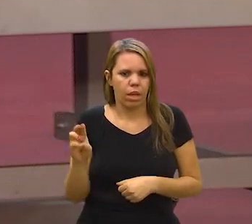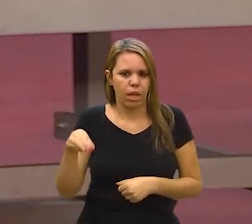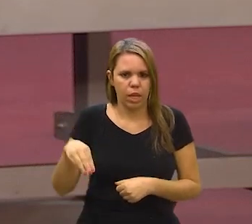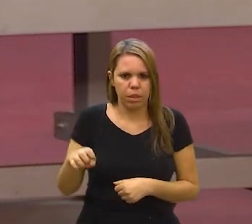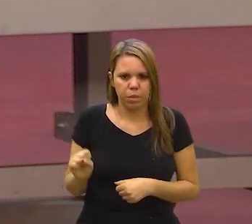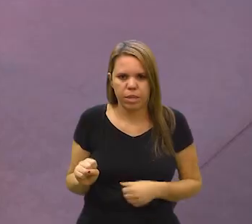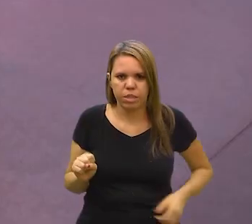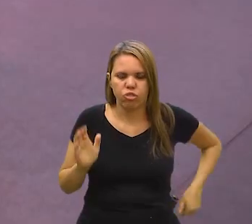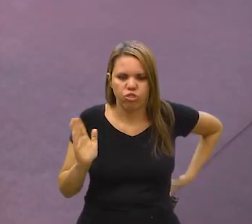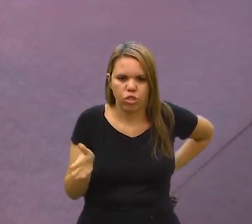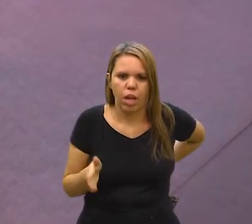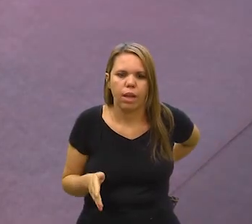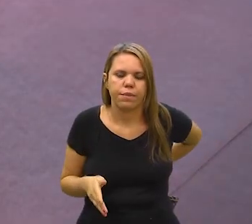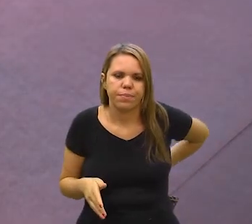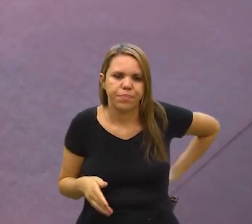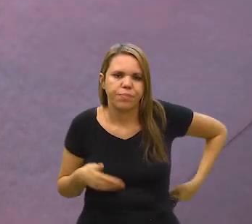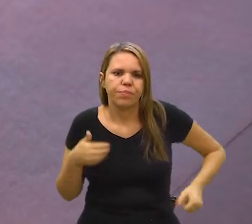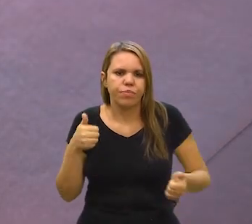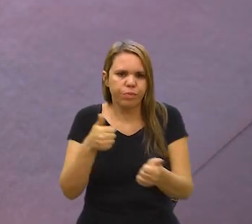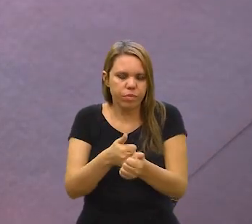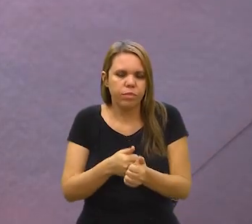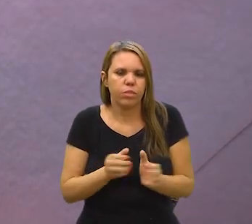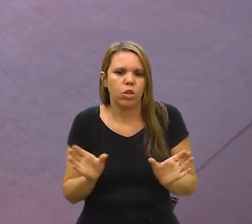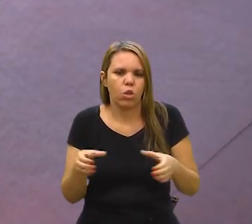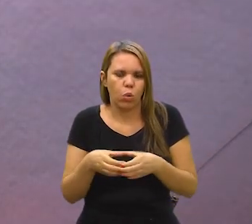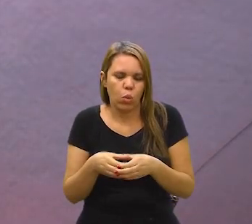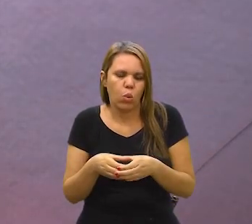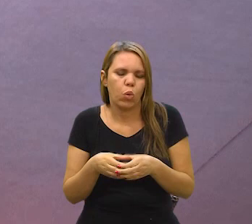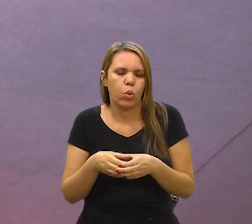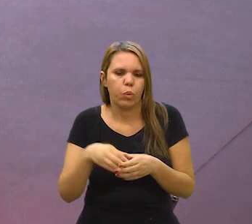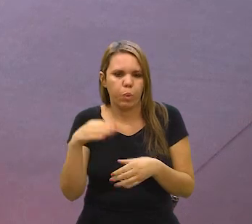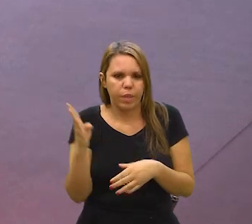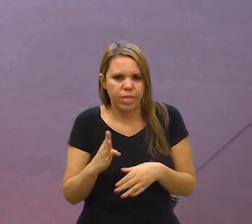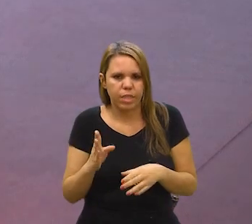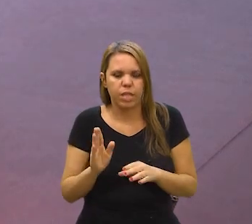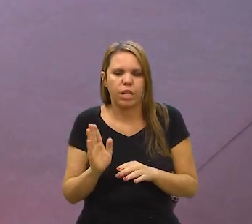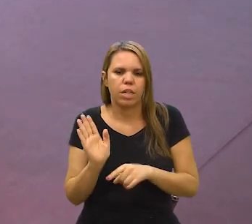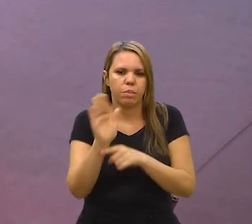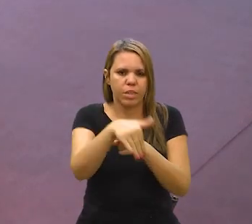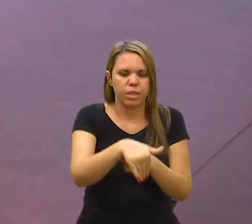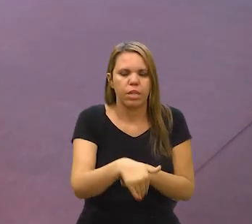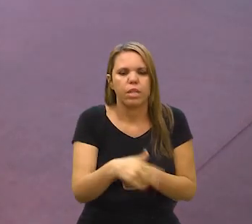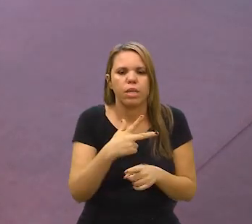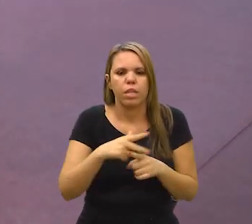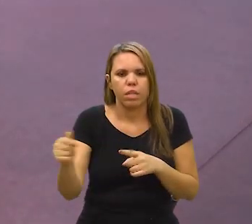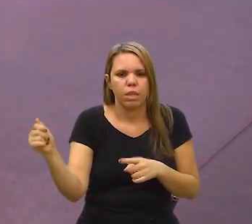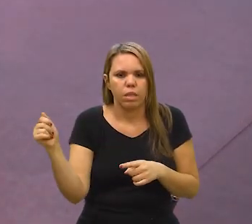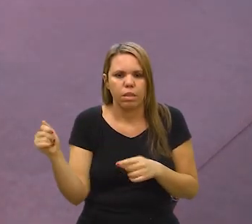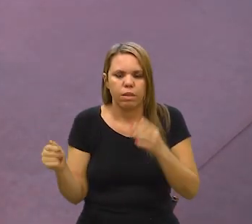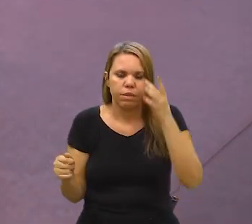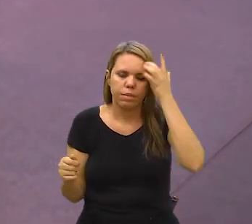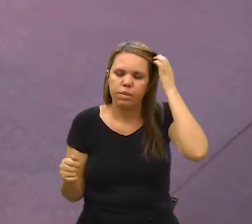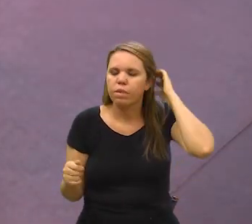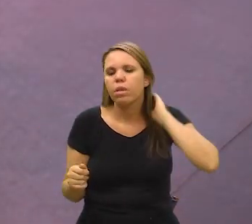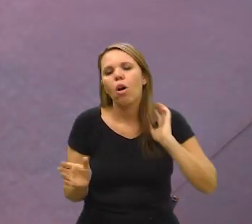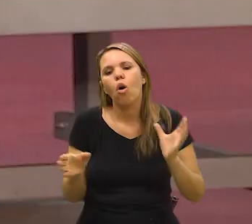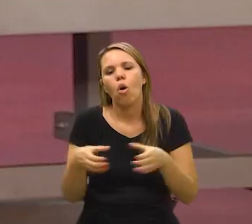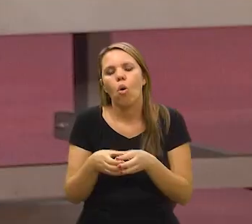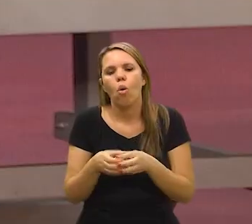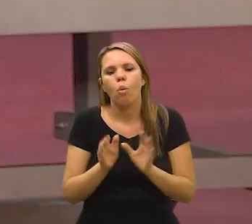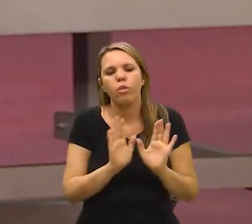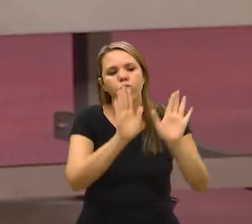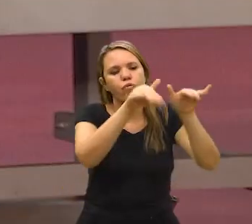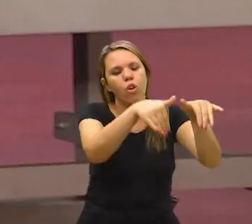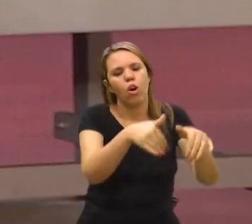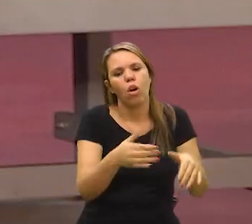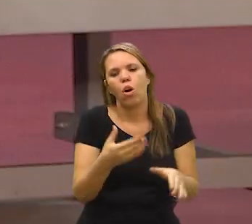espetacular, acompanhou seleção brasileira de basquete, campeã pan-americana, na época de Paula, tal, equipe de